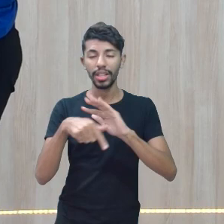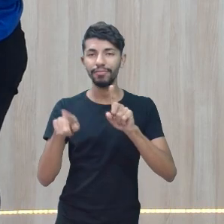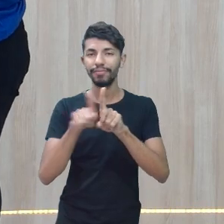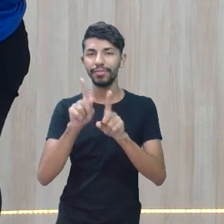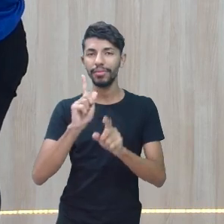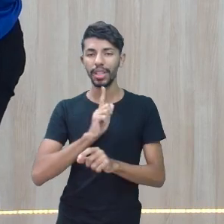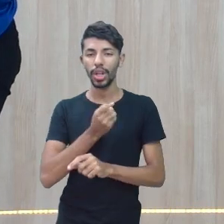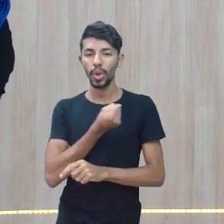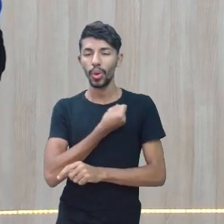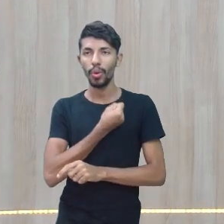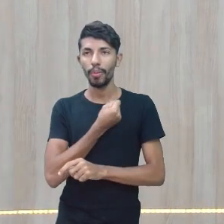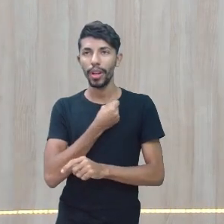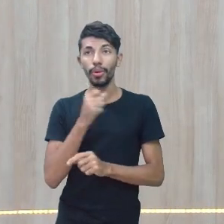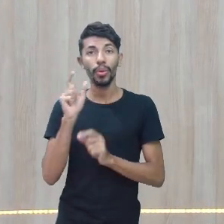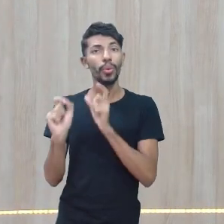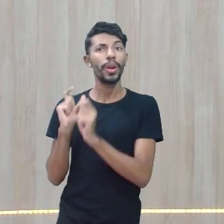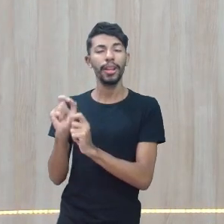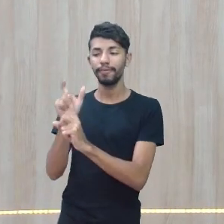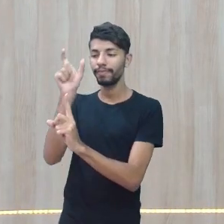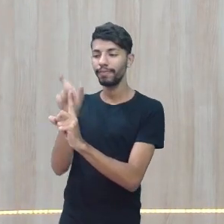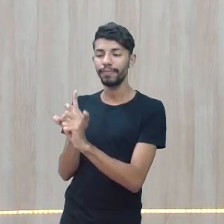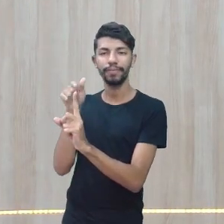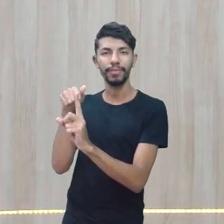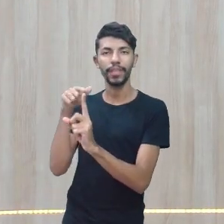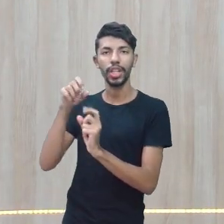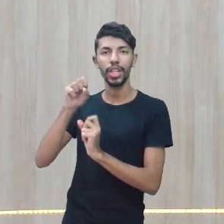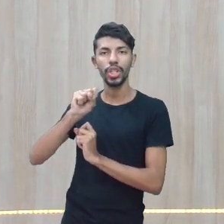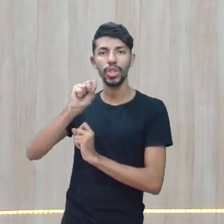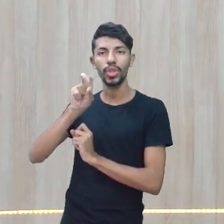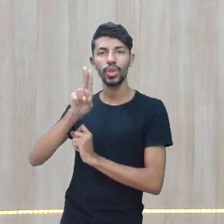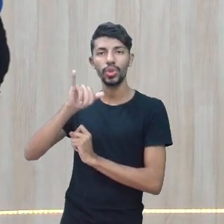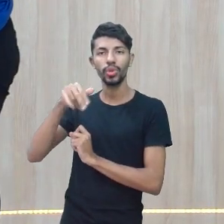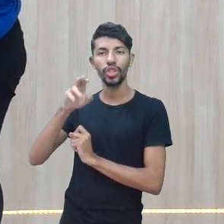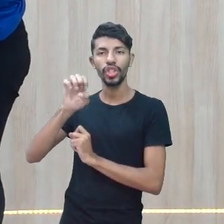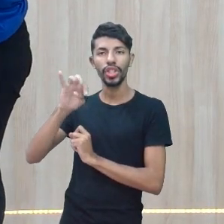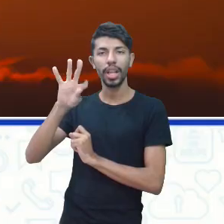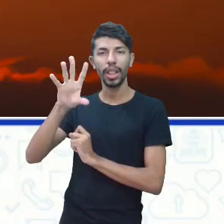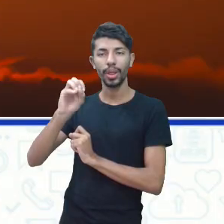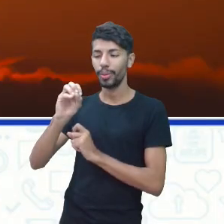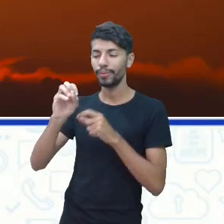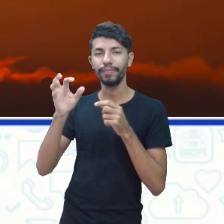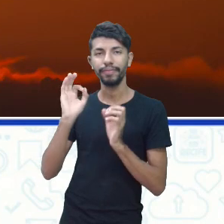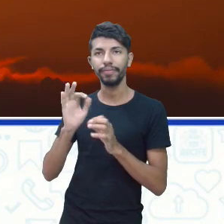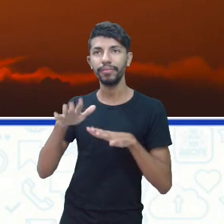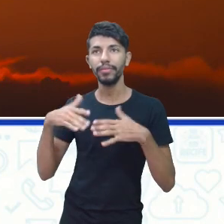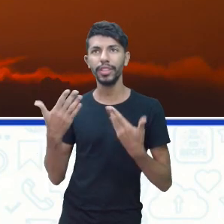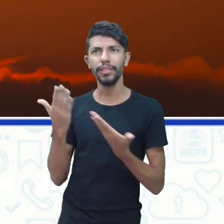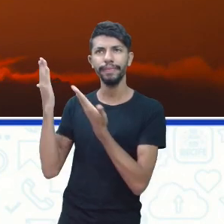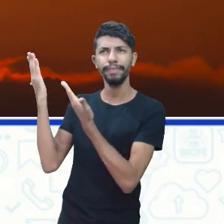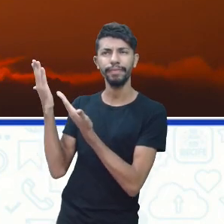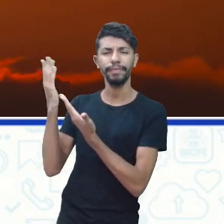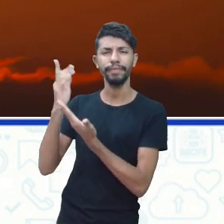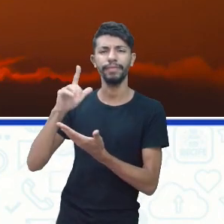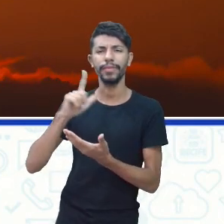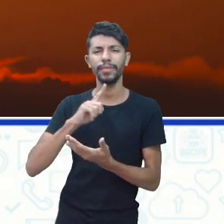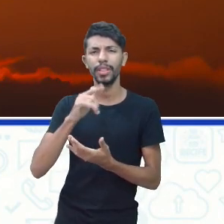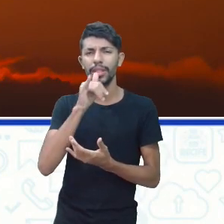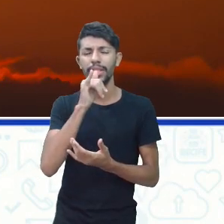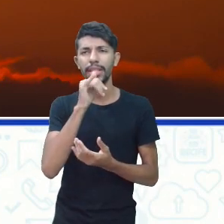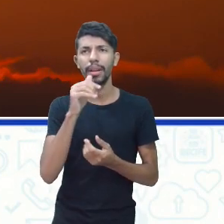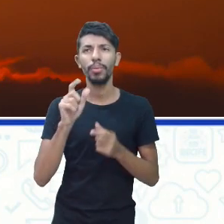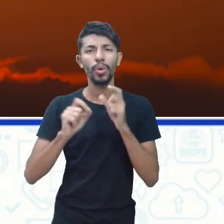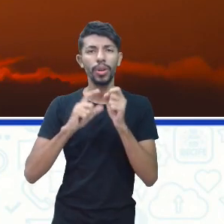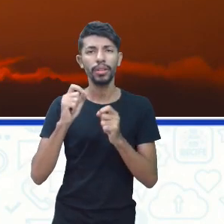sujeito. Então vamos lá. Nós temos aqui este exemplo, que é 2 aviões sobrevoaram